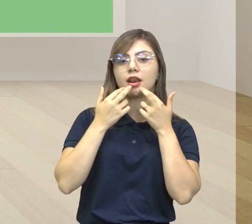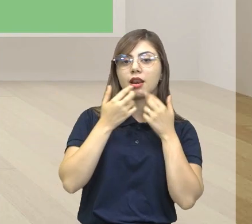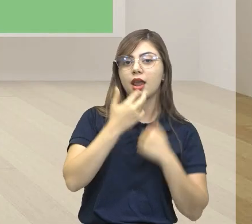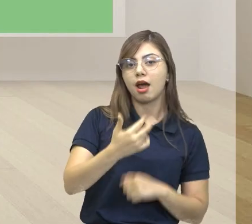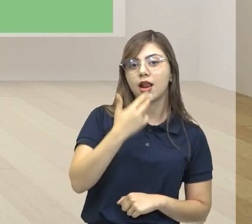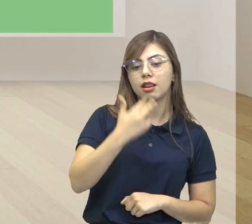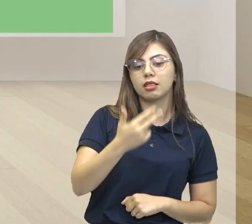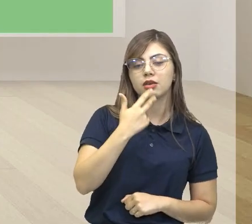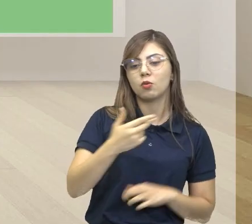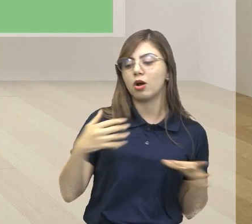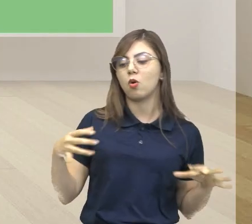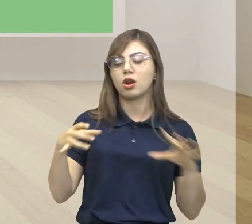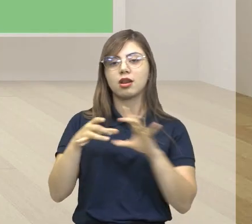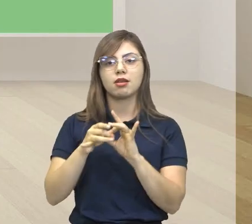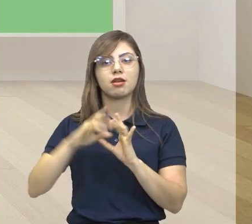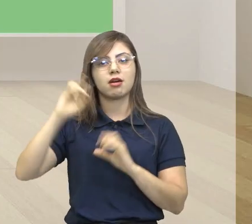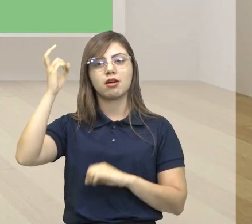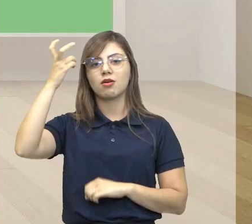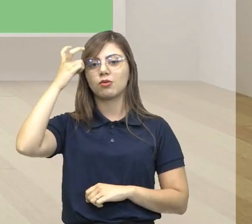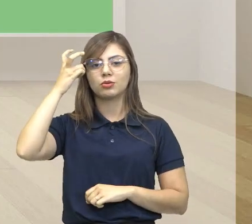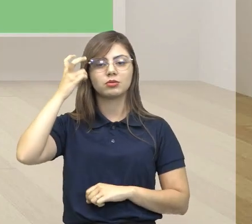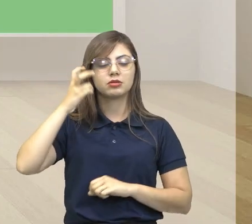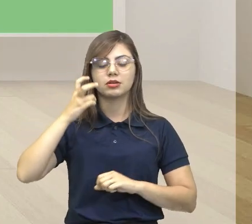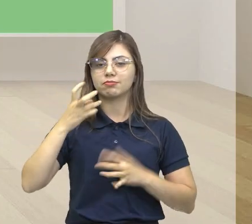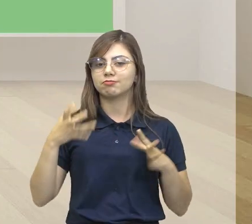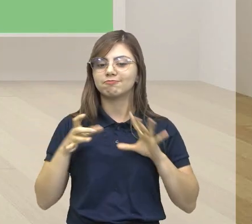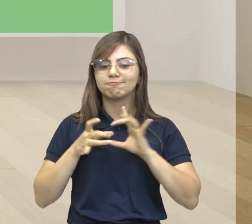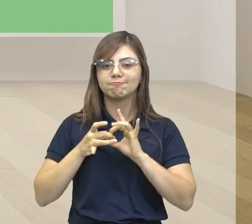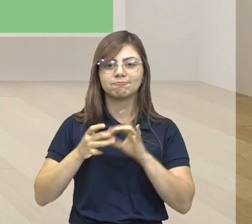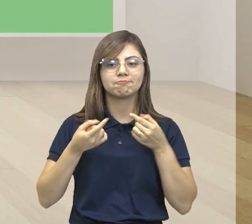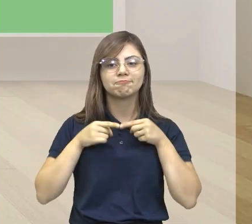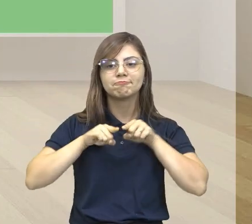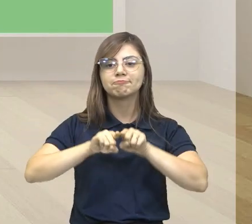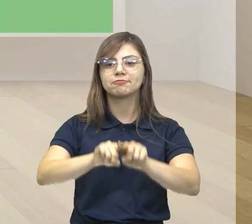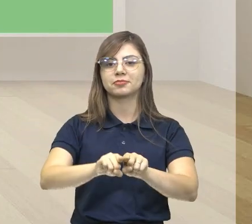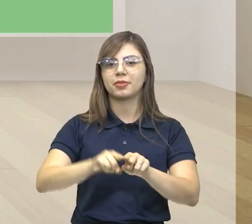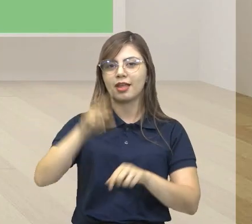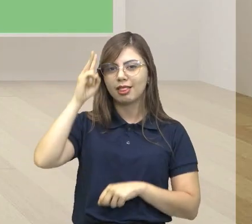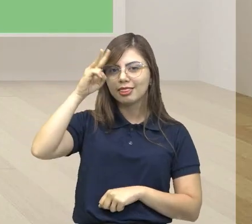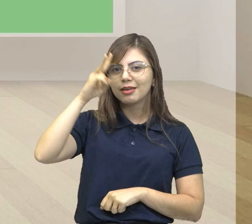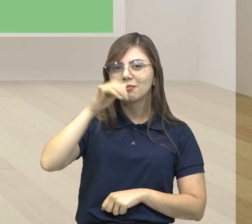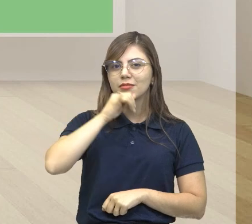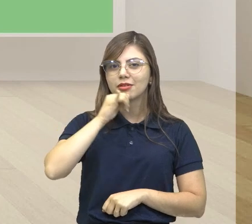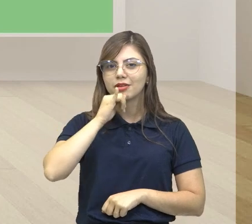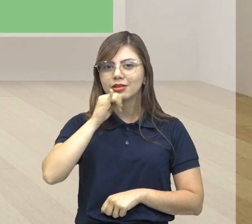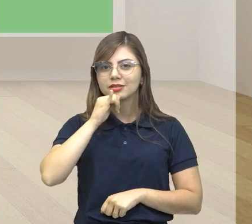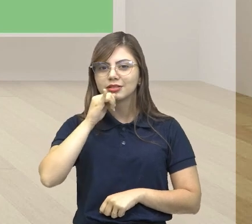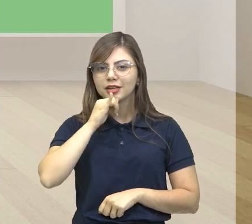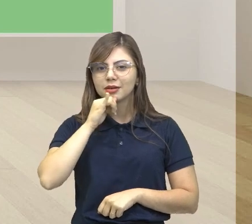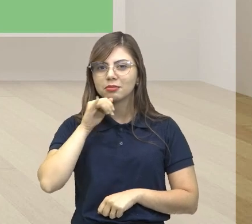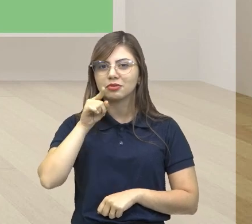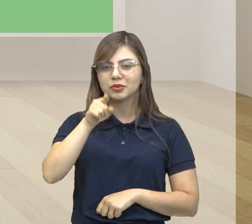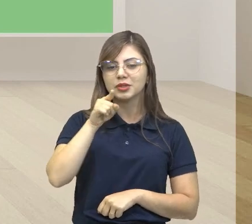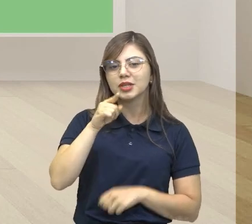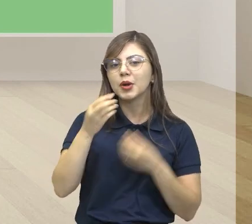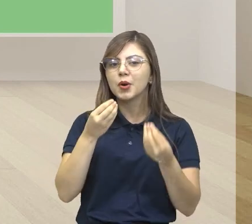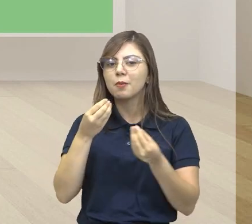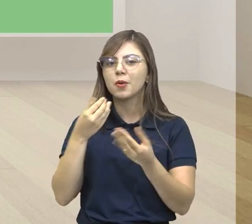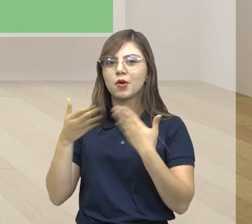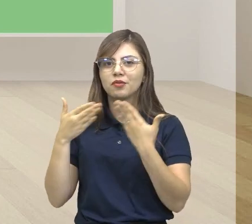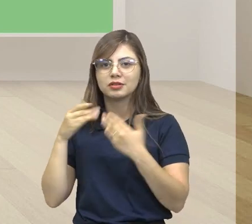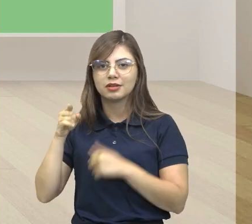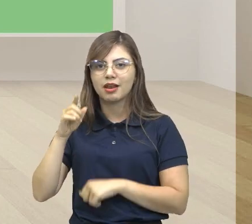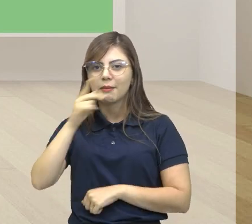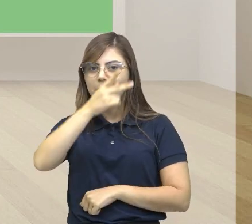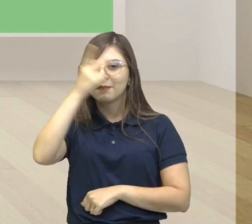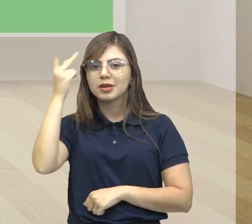É algo que vai se moldando com o tempo. Aquele exemplo que eu citei há pouco, né, de você estar falando com uma pessoa